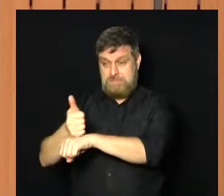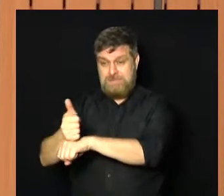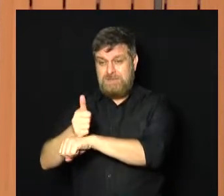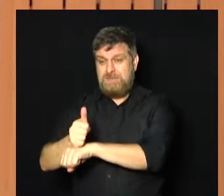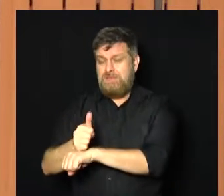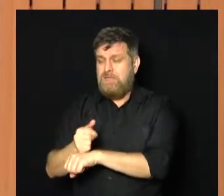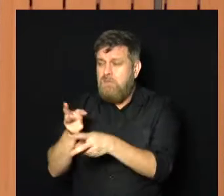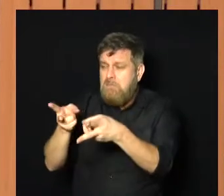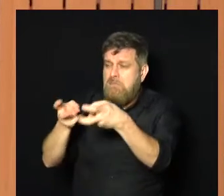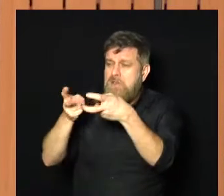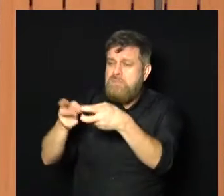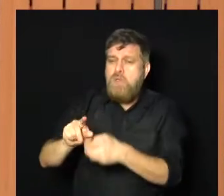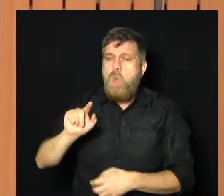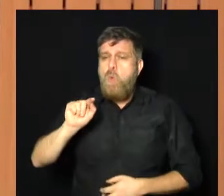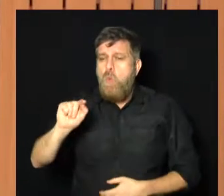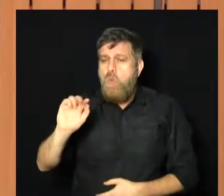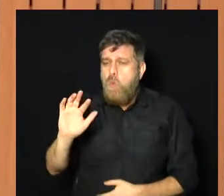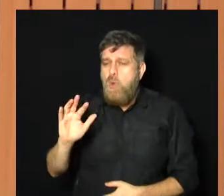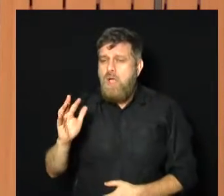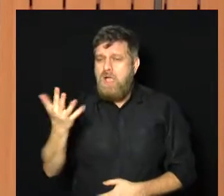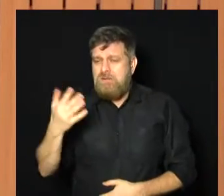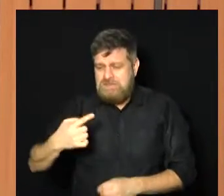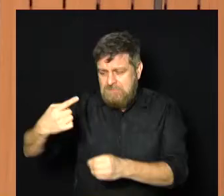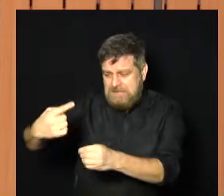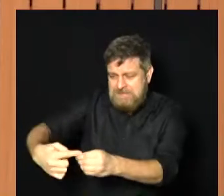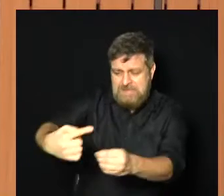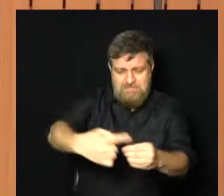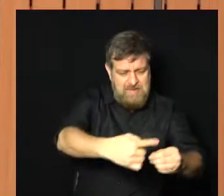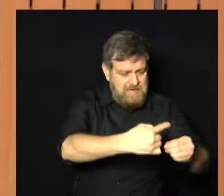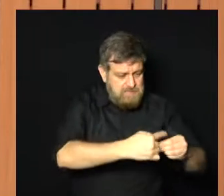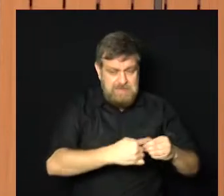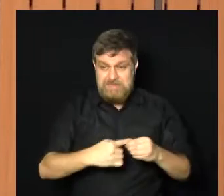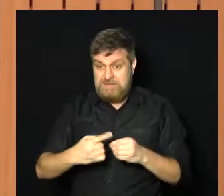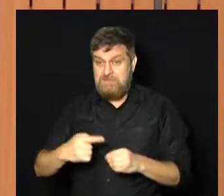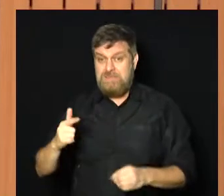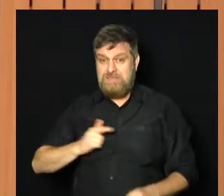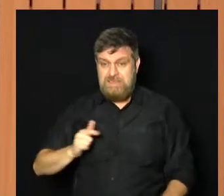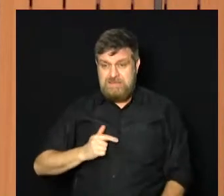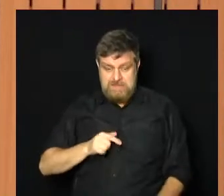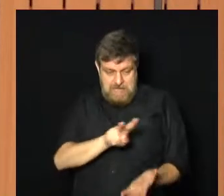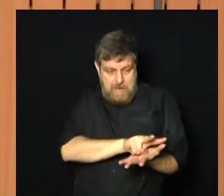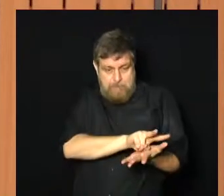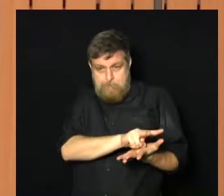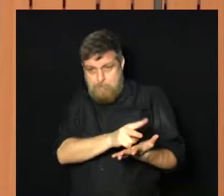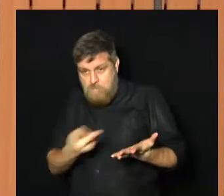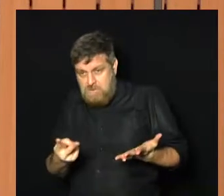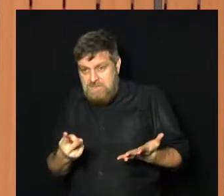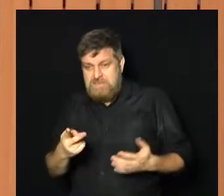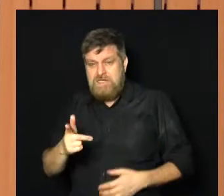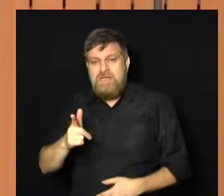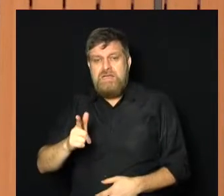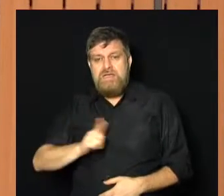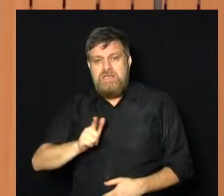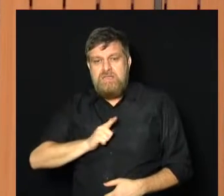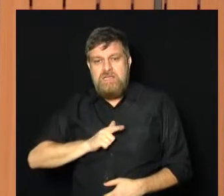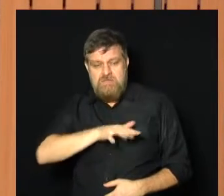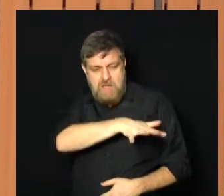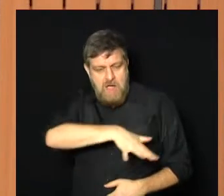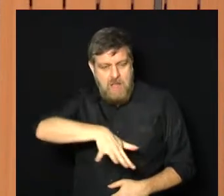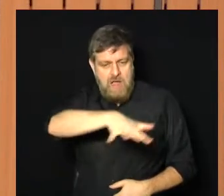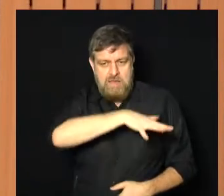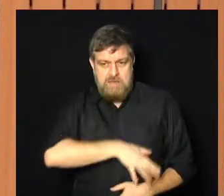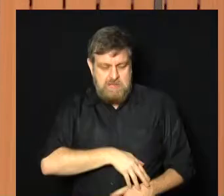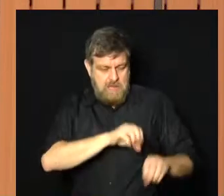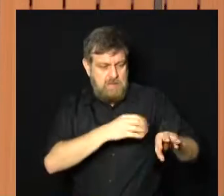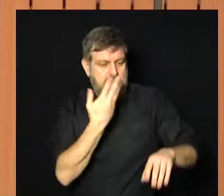tem ocorrido em muitos municípios é que essa transição que nós tivemos da ideia da educação